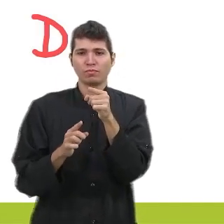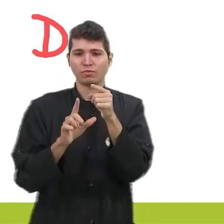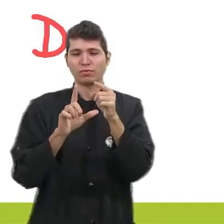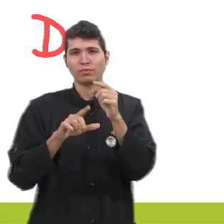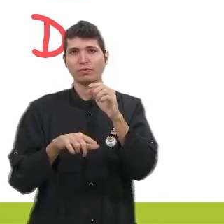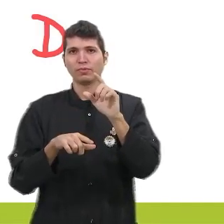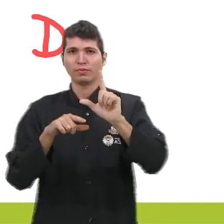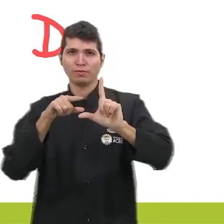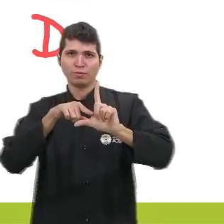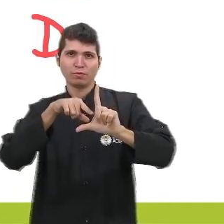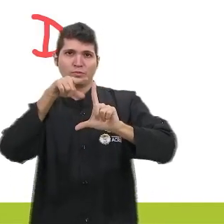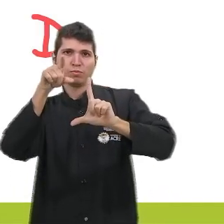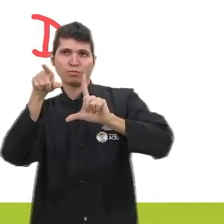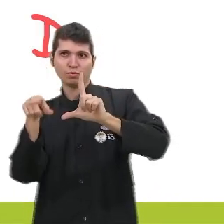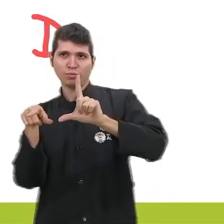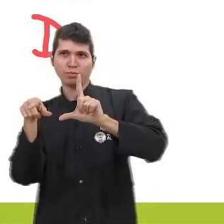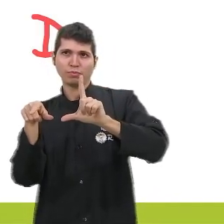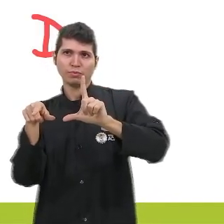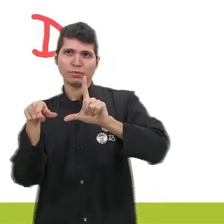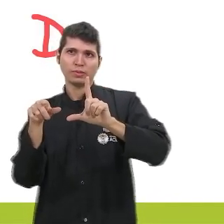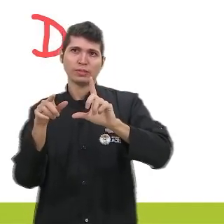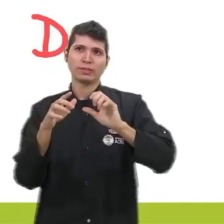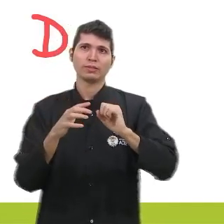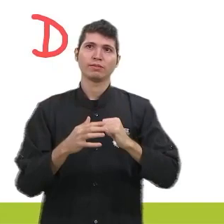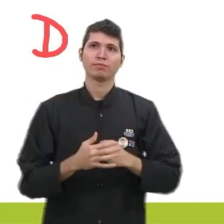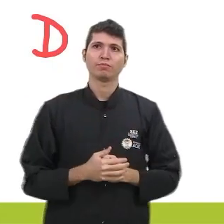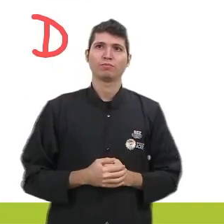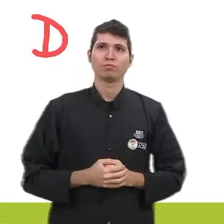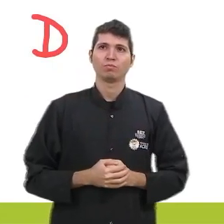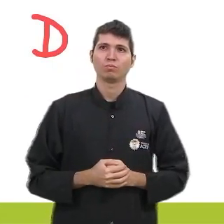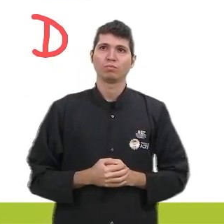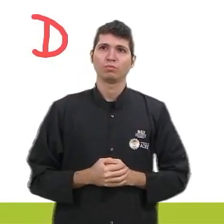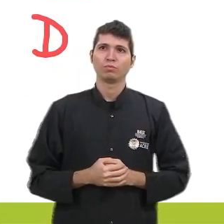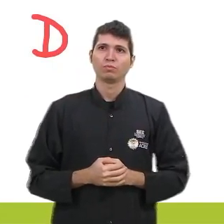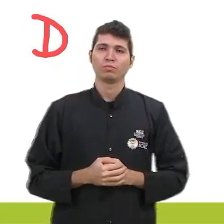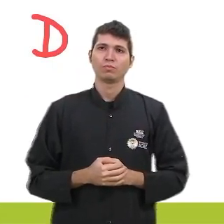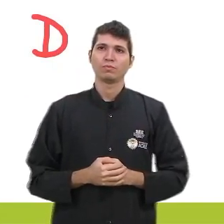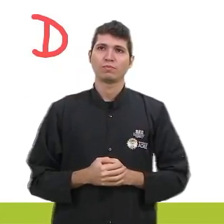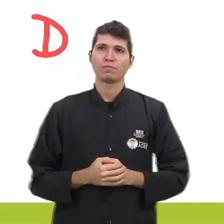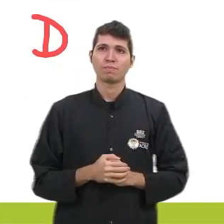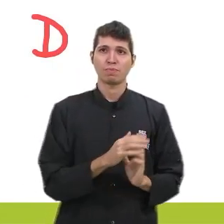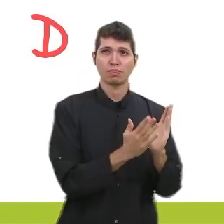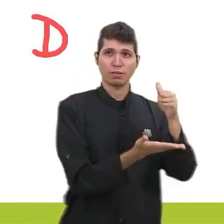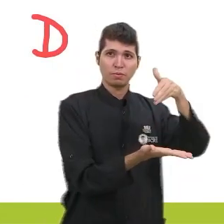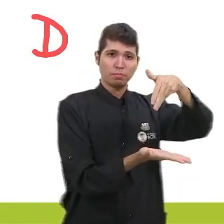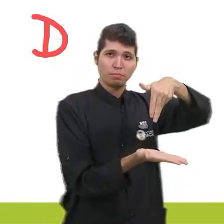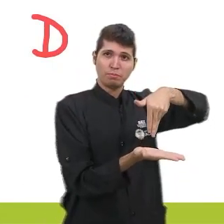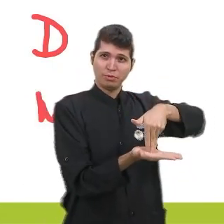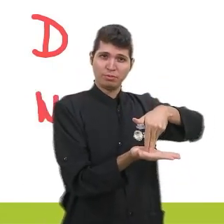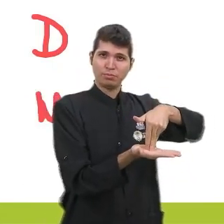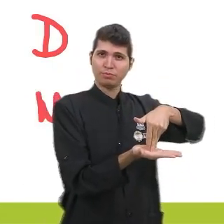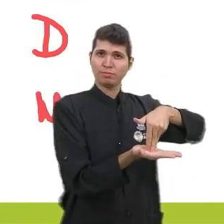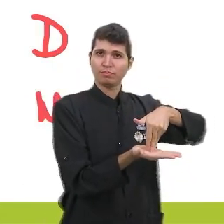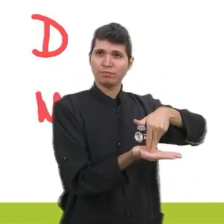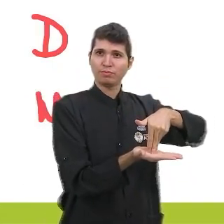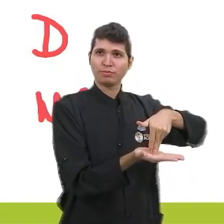mínimo, tá bom? Mínimo. E na segunda a gente vai ter de máximo,